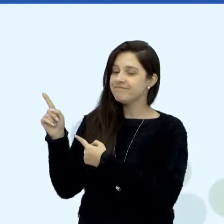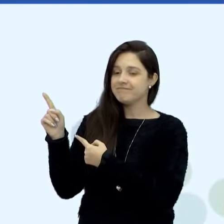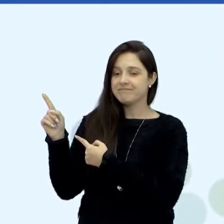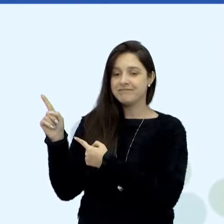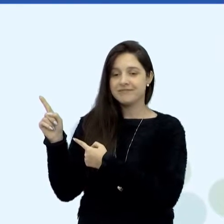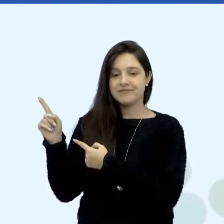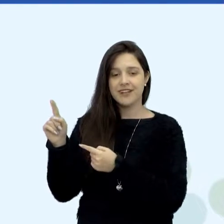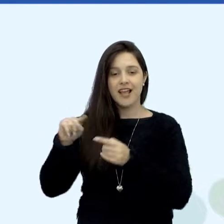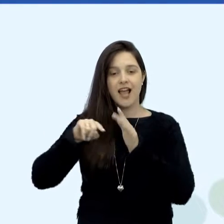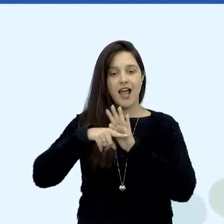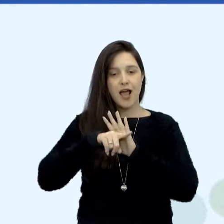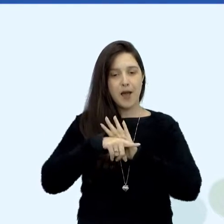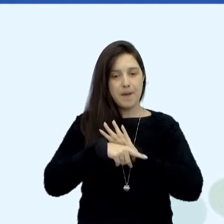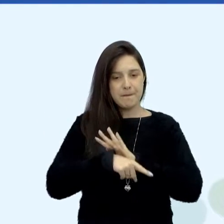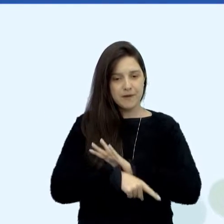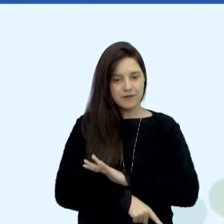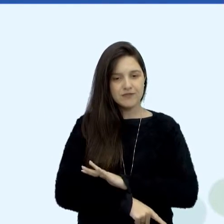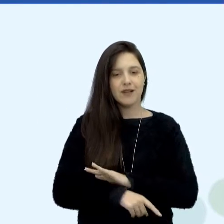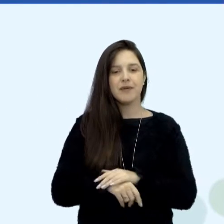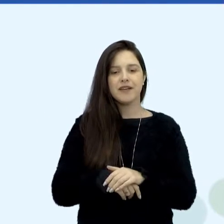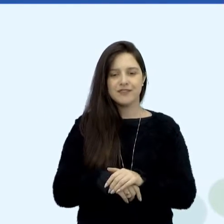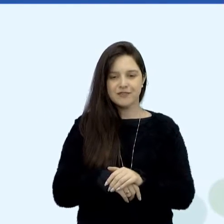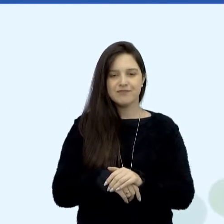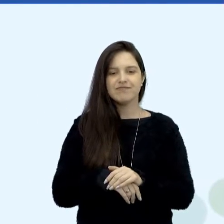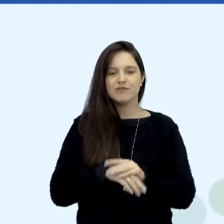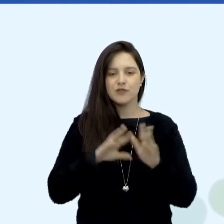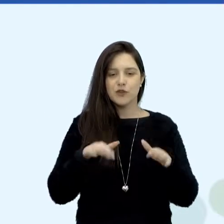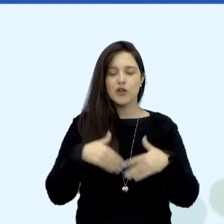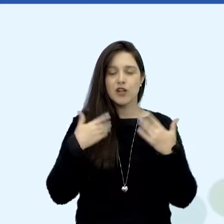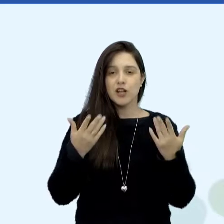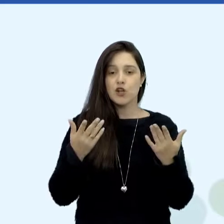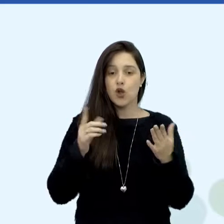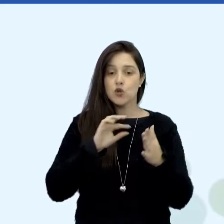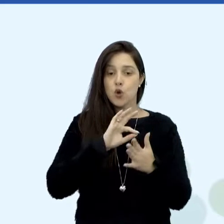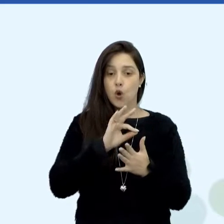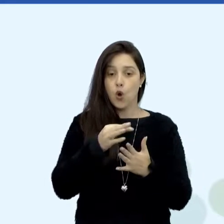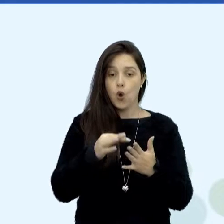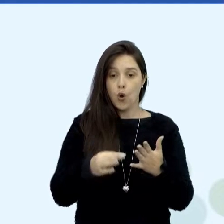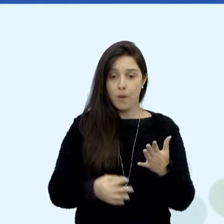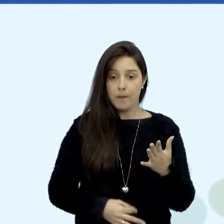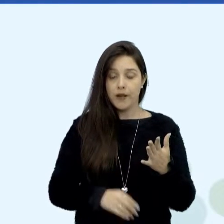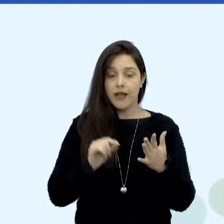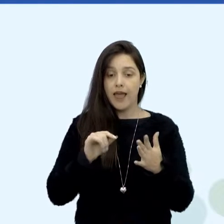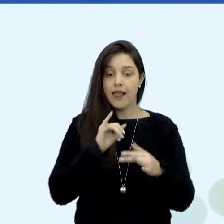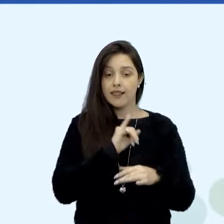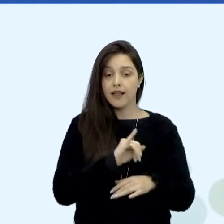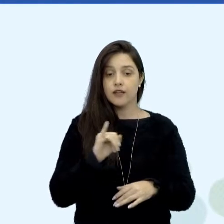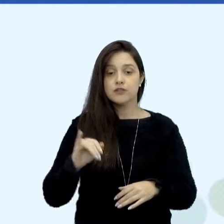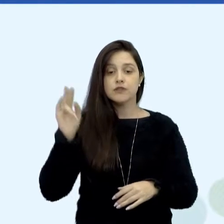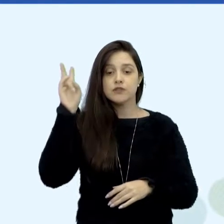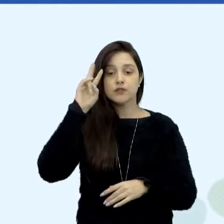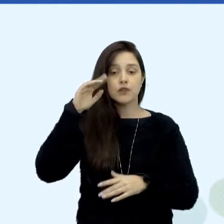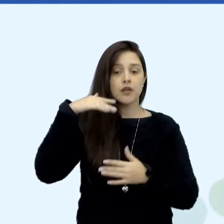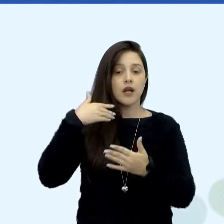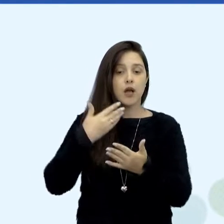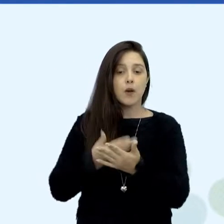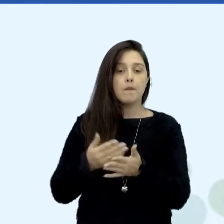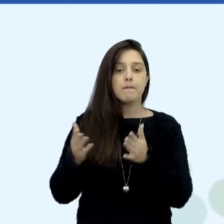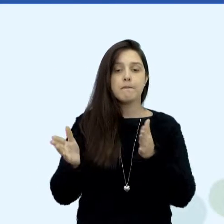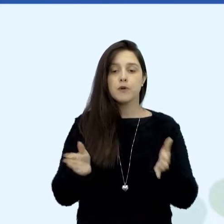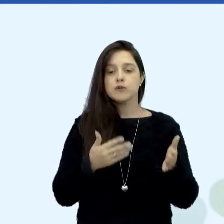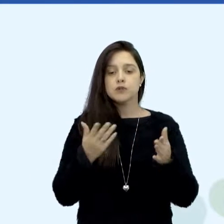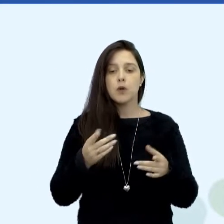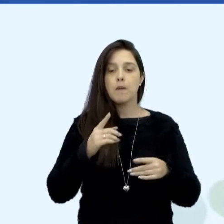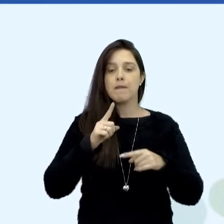é superar desafios de humanas. O nosso componente é as narrativas históricas e sua produção material